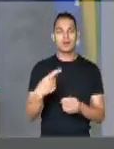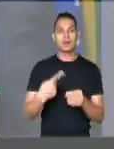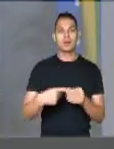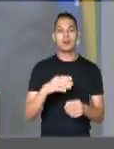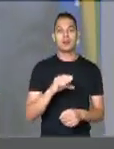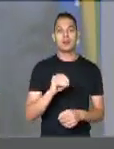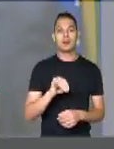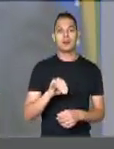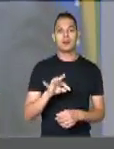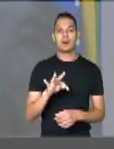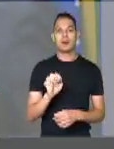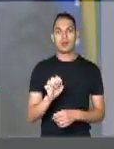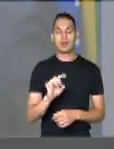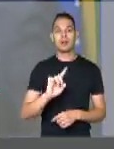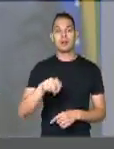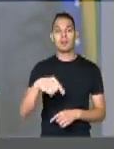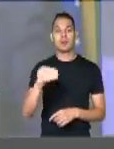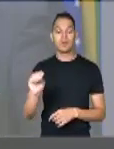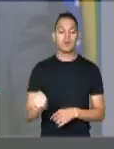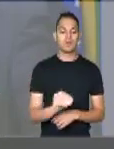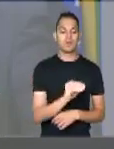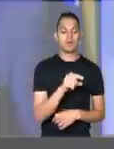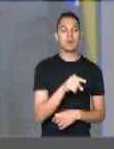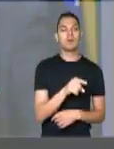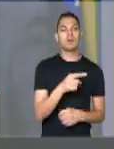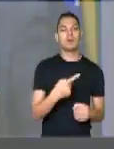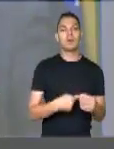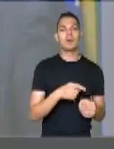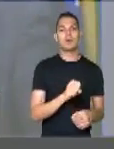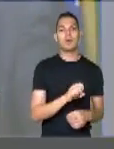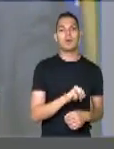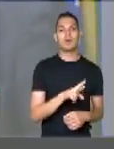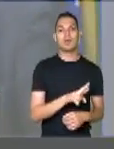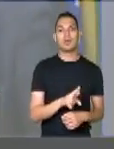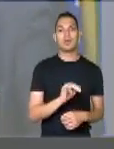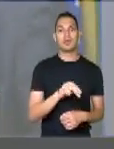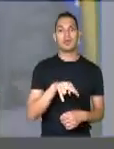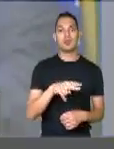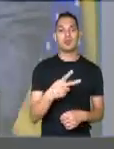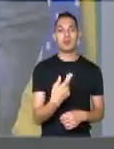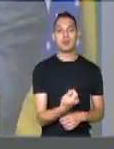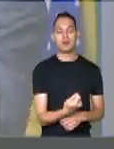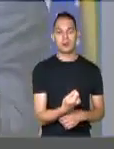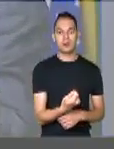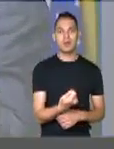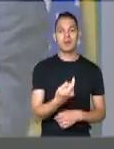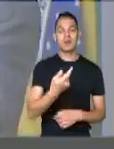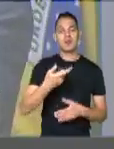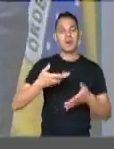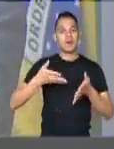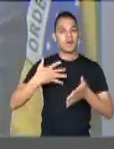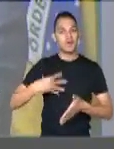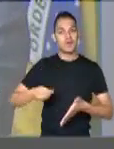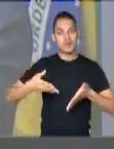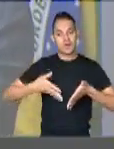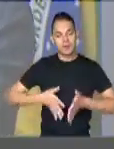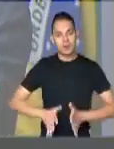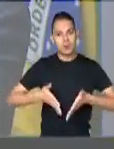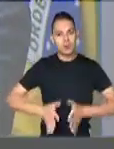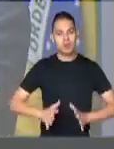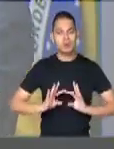Coité. Depois foi transferida para Serrinha. E nós, todos os filhos, acabaram